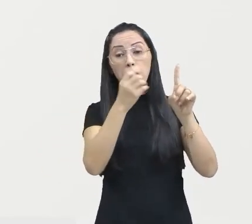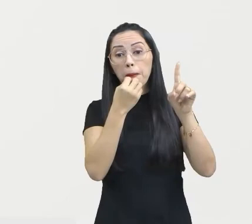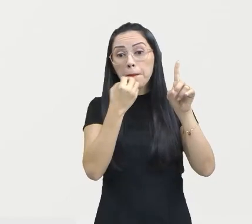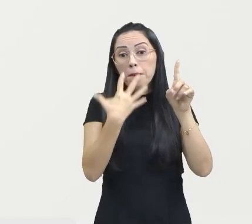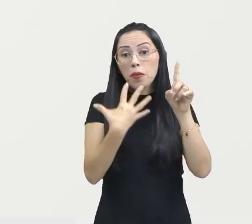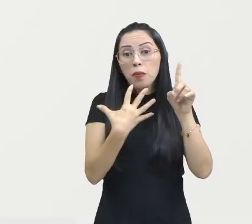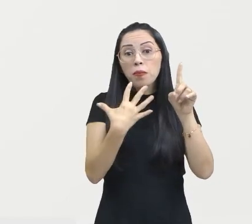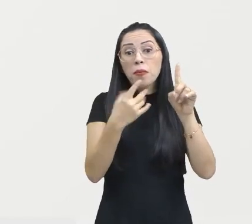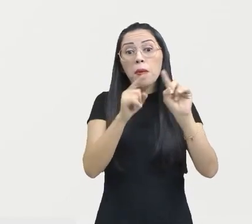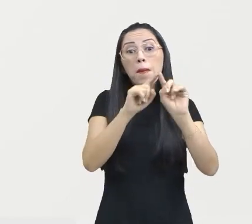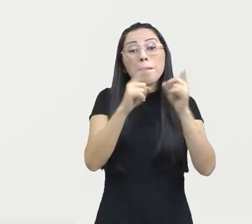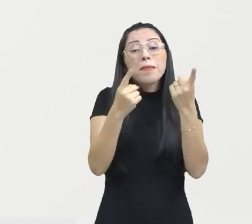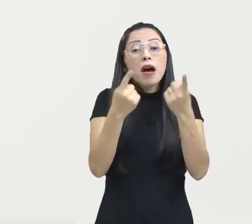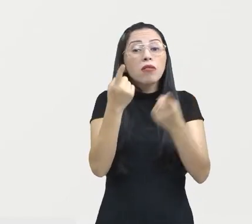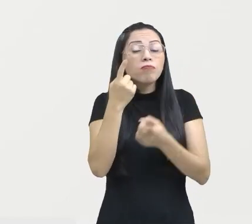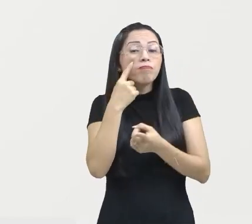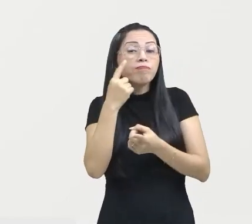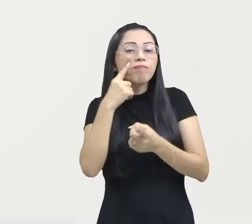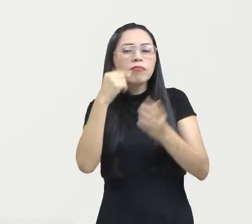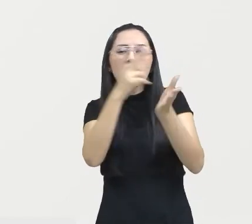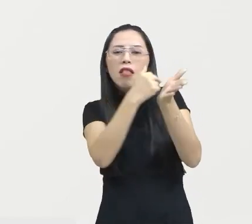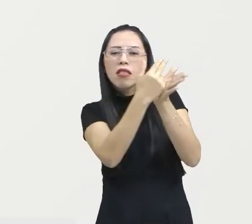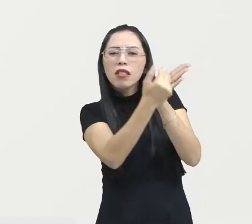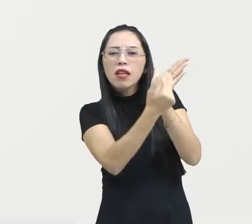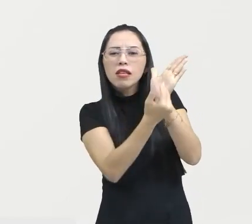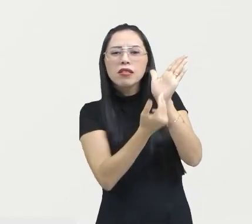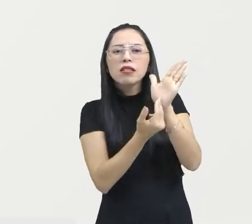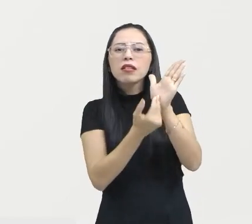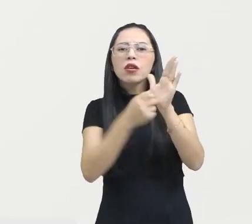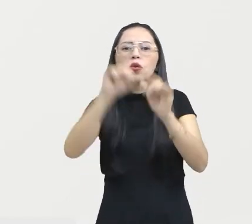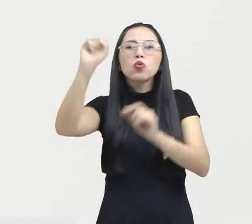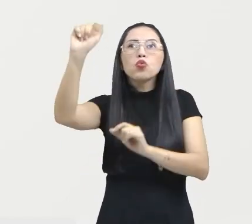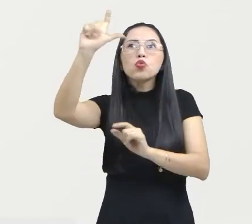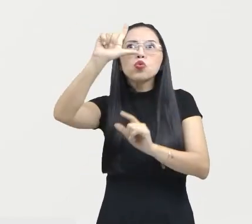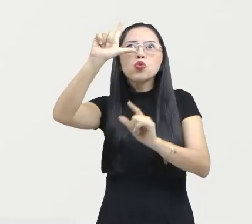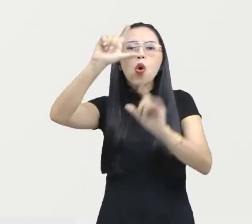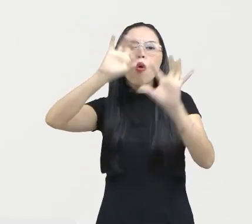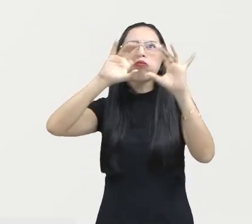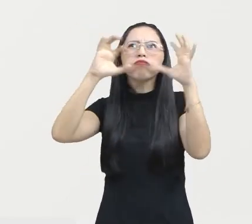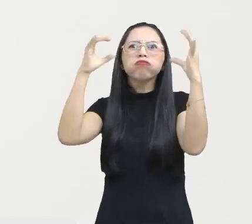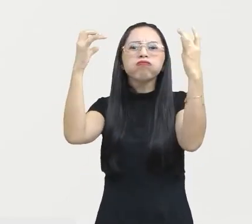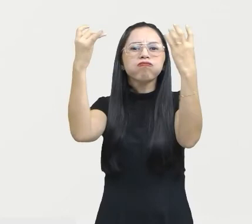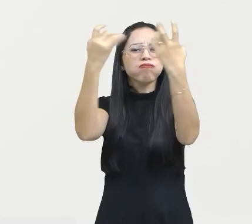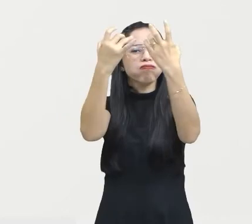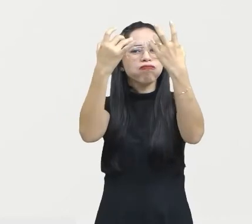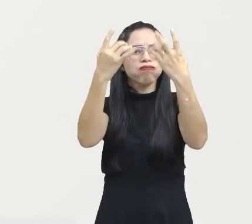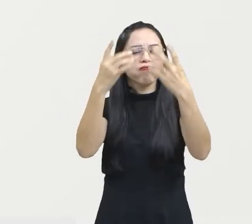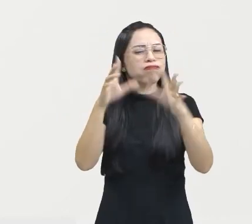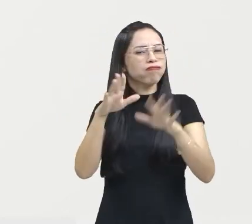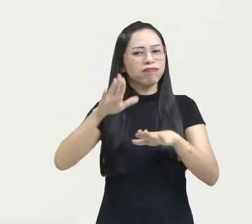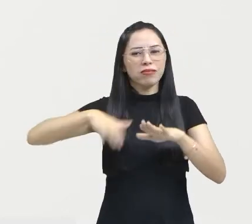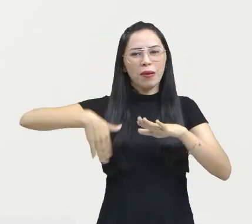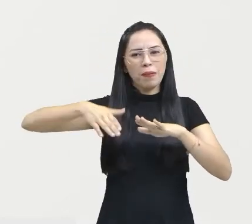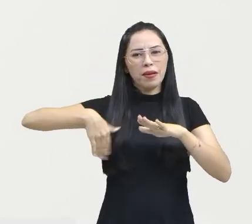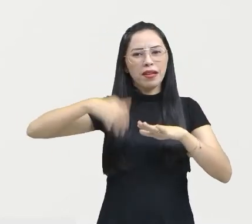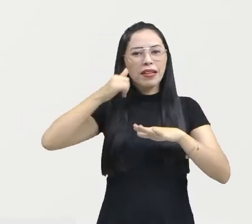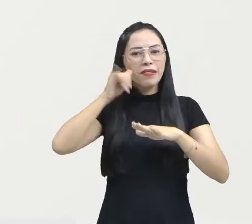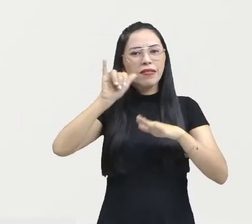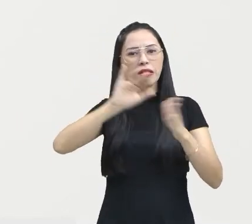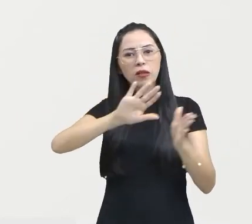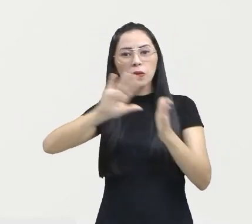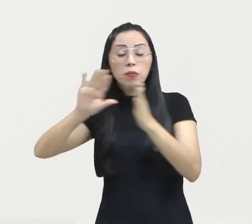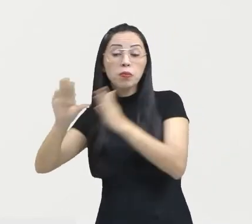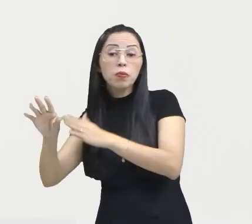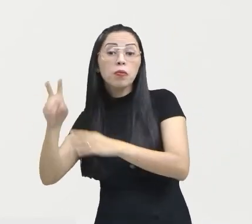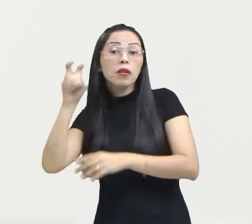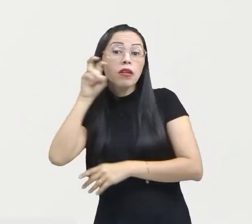Mas qual é a previsão aqui? O sol aparece com nuvens. Vamos observar na quinta-feira. A mínima é 20